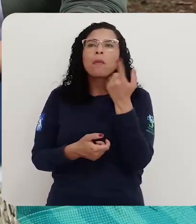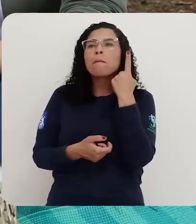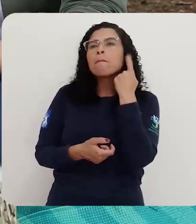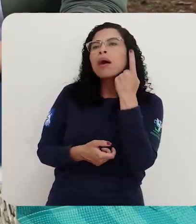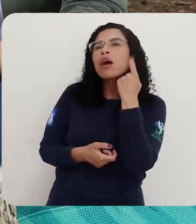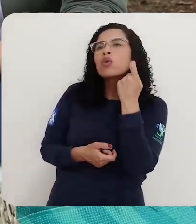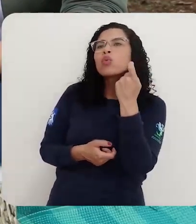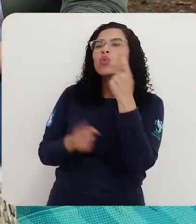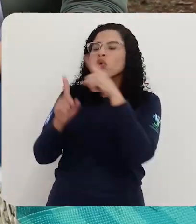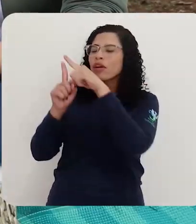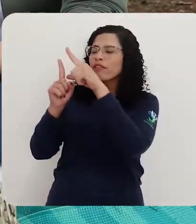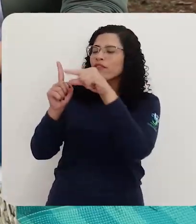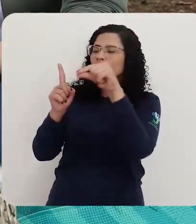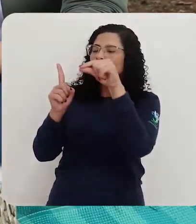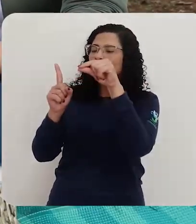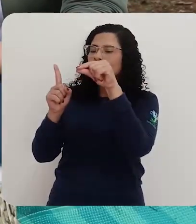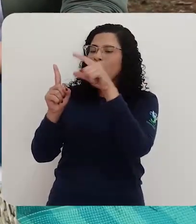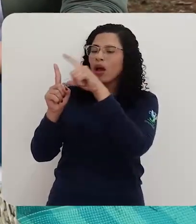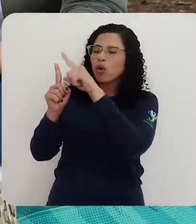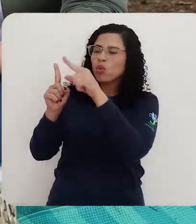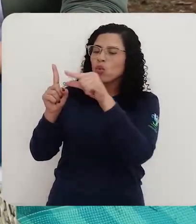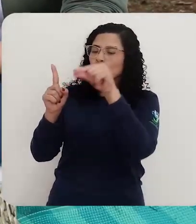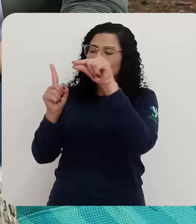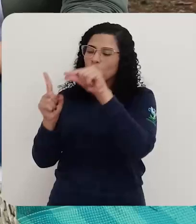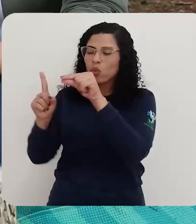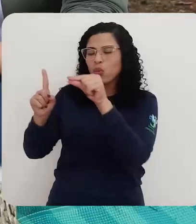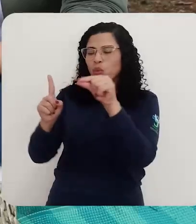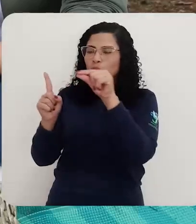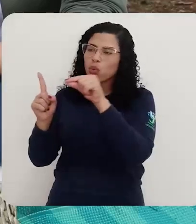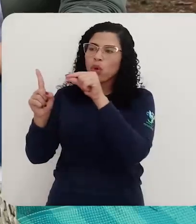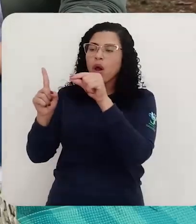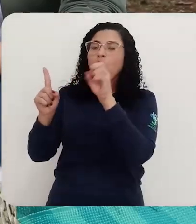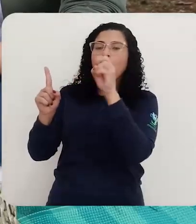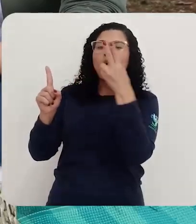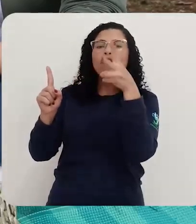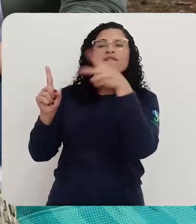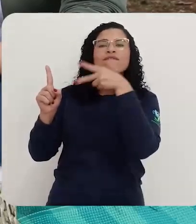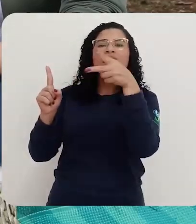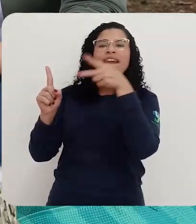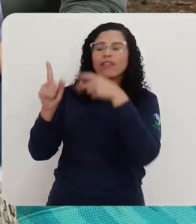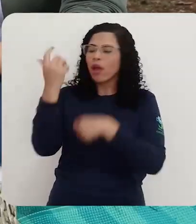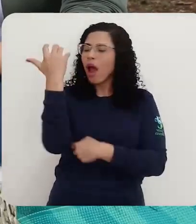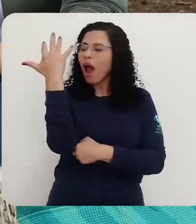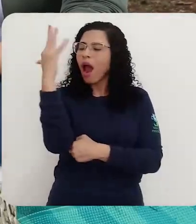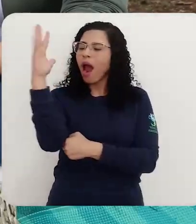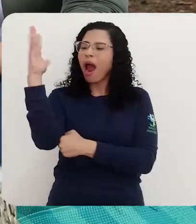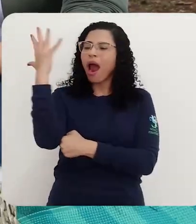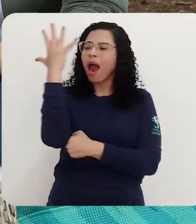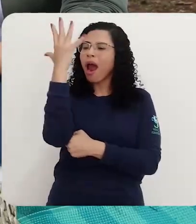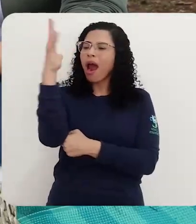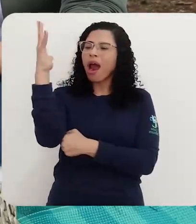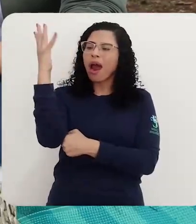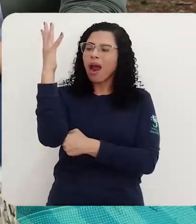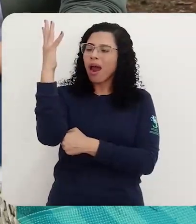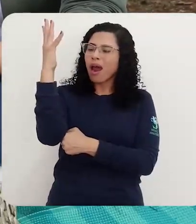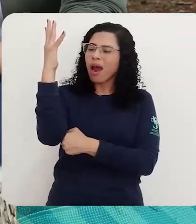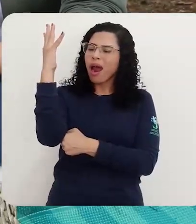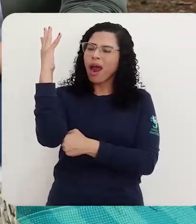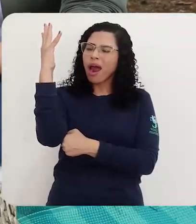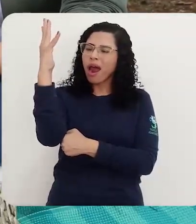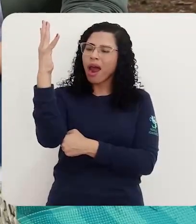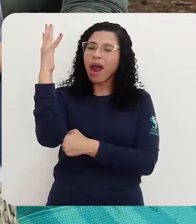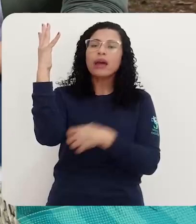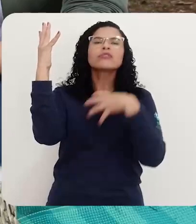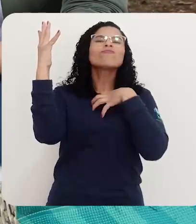por exemplo, o barulho que a folhinha faz quando está balançando, o vento bate numa árvore, ela se balança, e você sentir